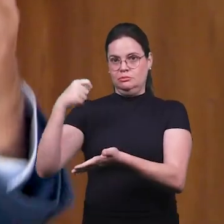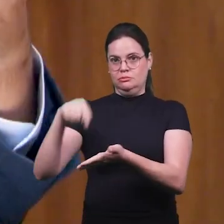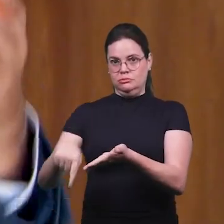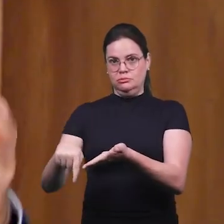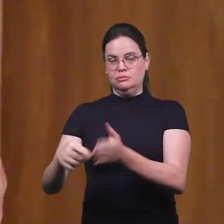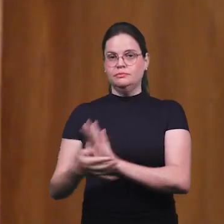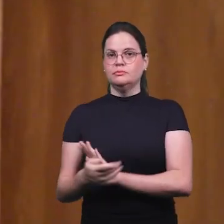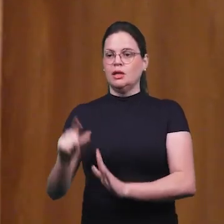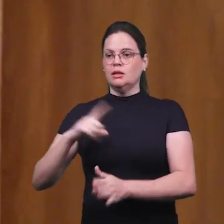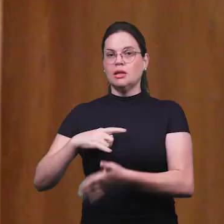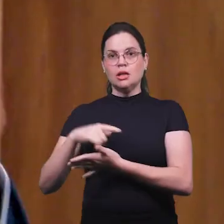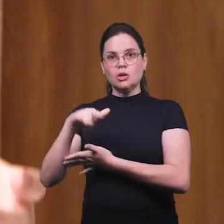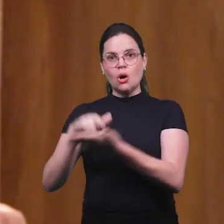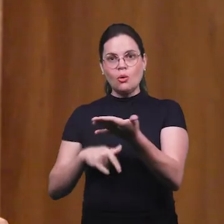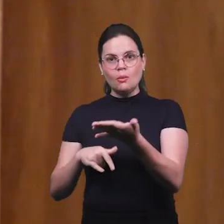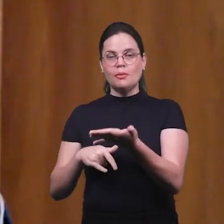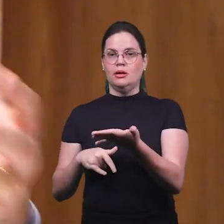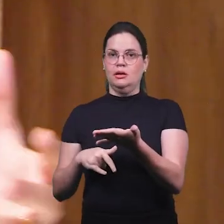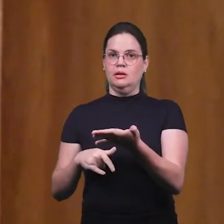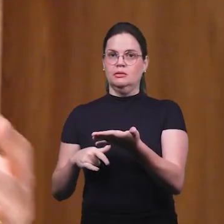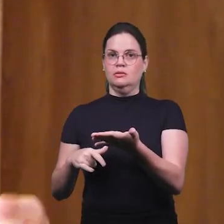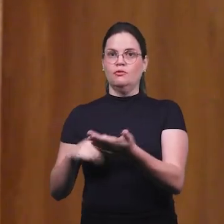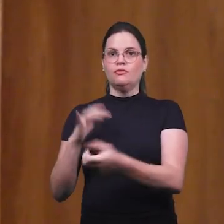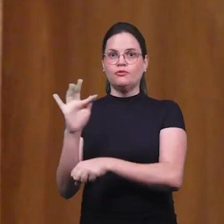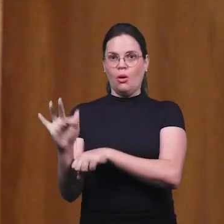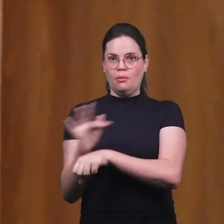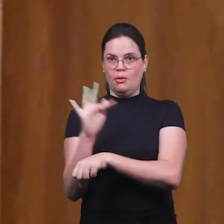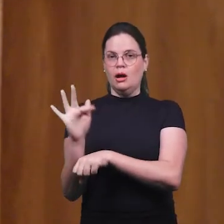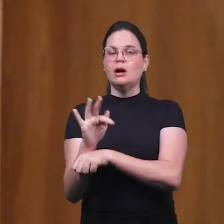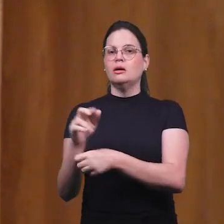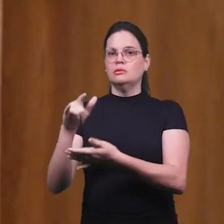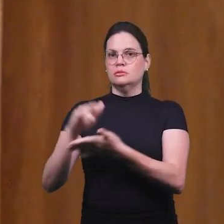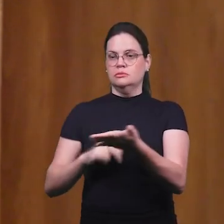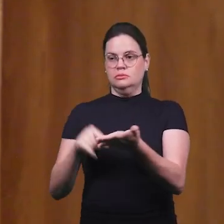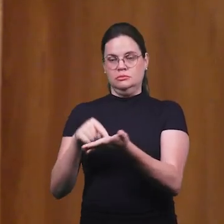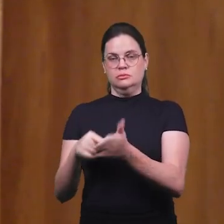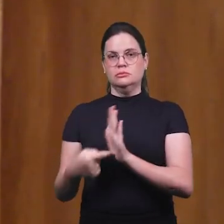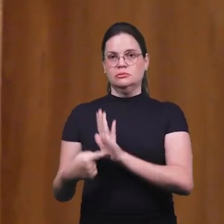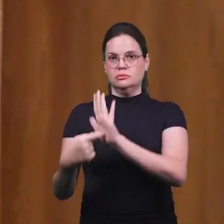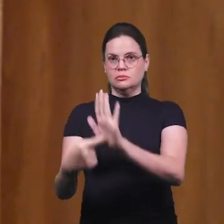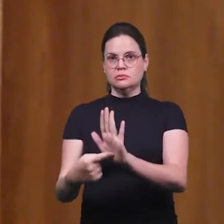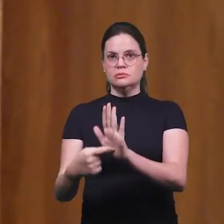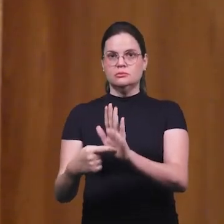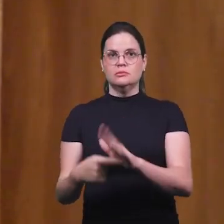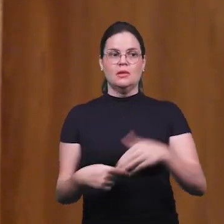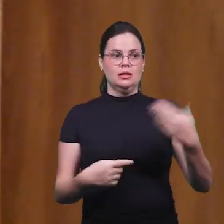tem um documento formal, que é o testamento,